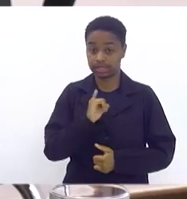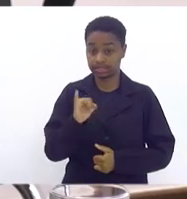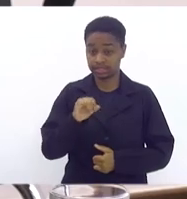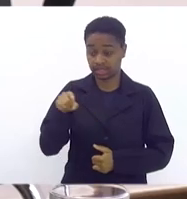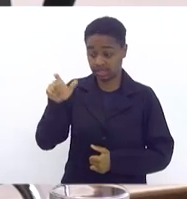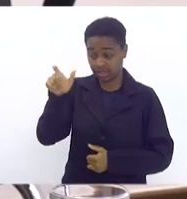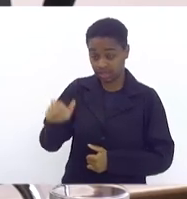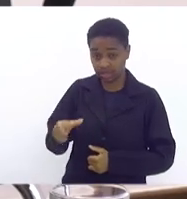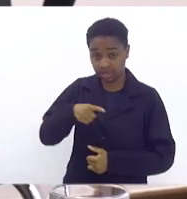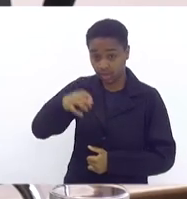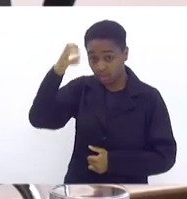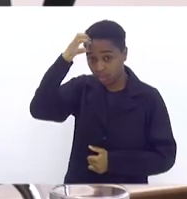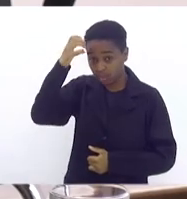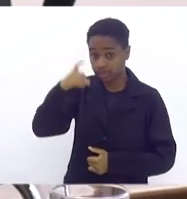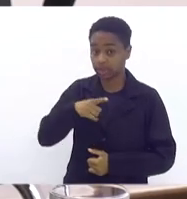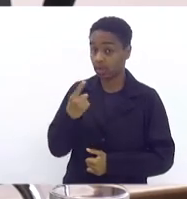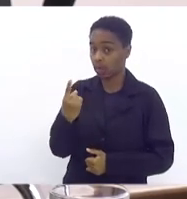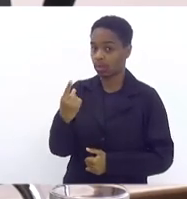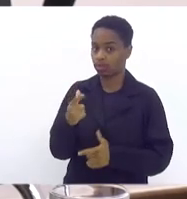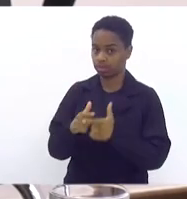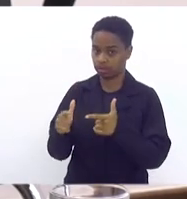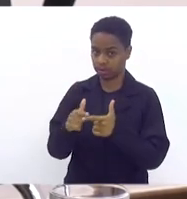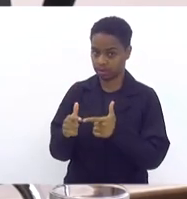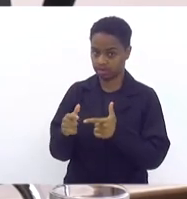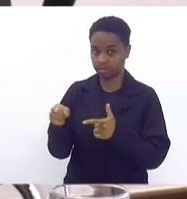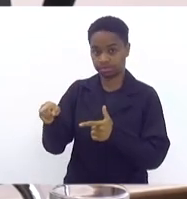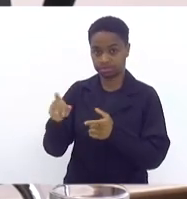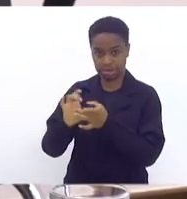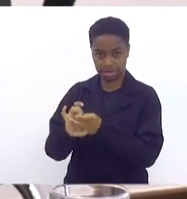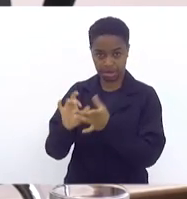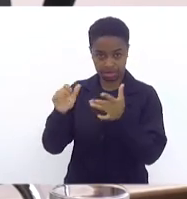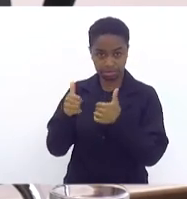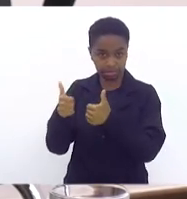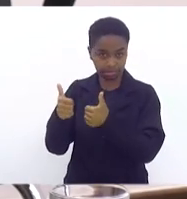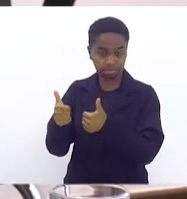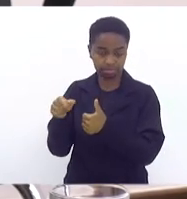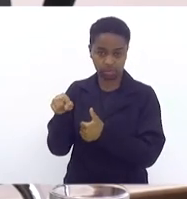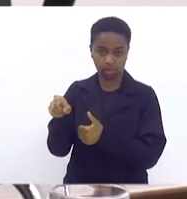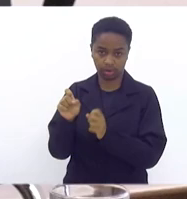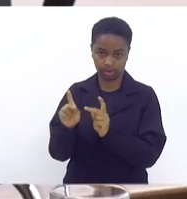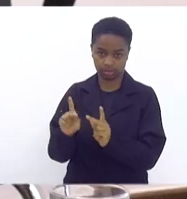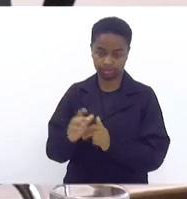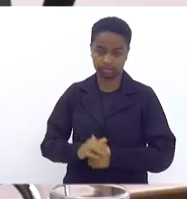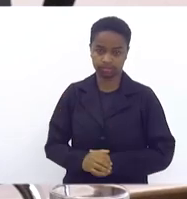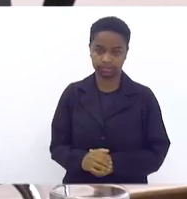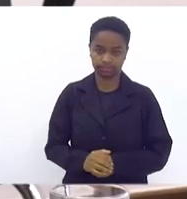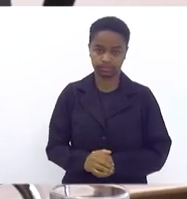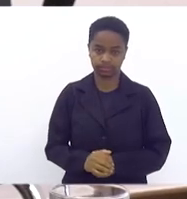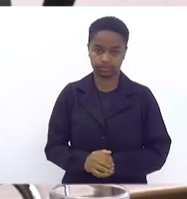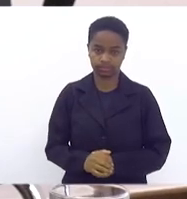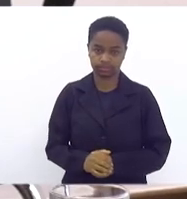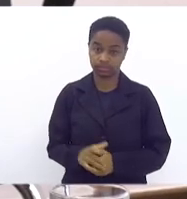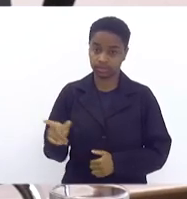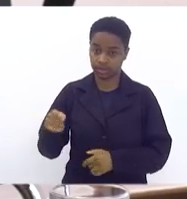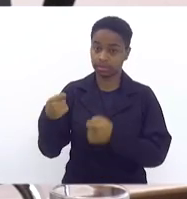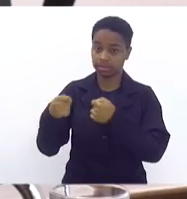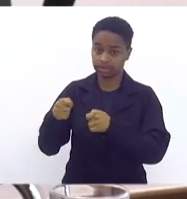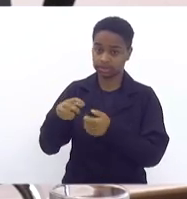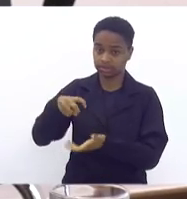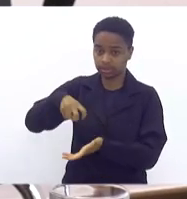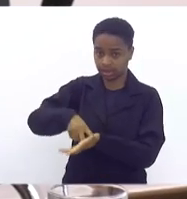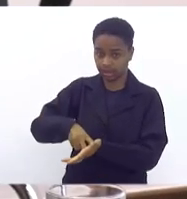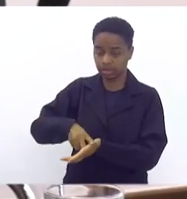culpado você gera um problema porque você absolveu alguém que era culpado alguém que deveria sofrer uma